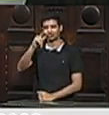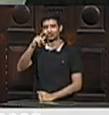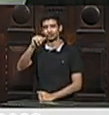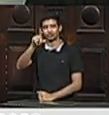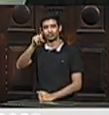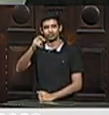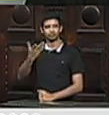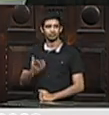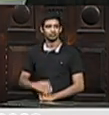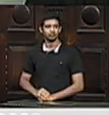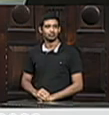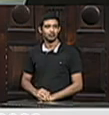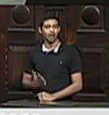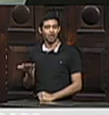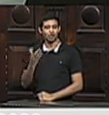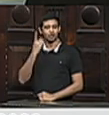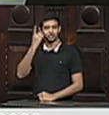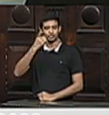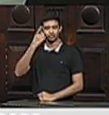Deputado Carlos Mink.